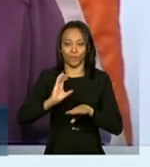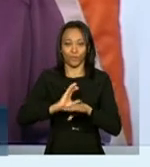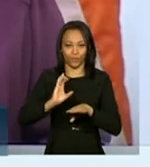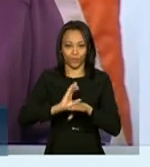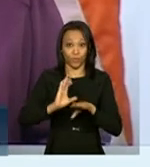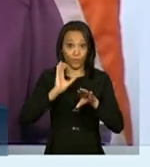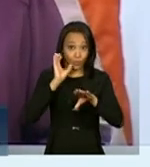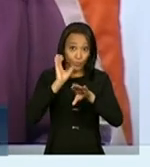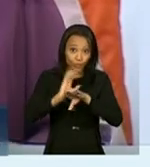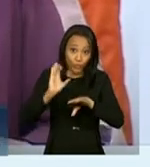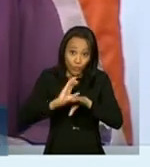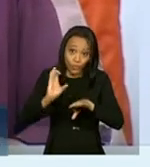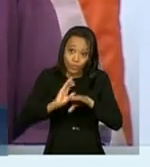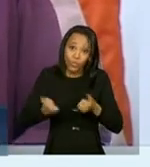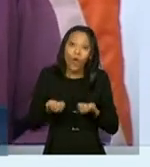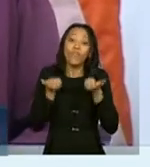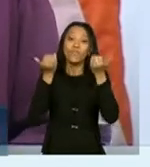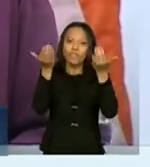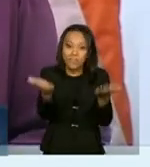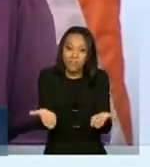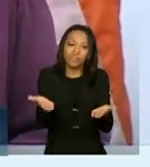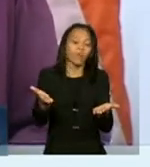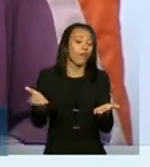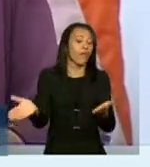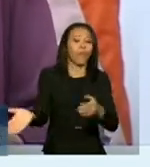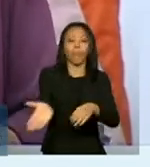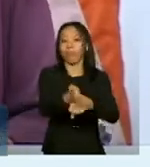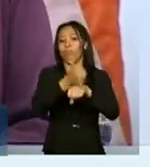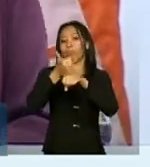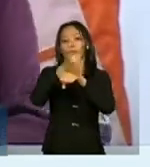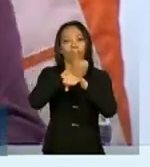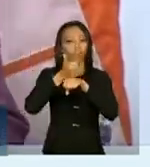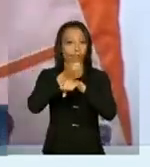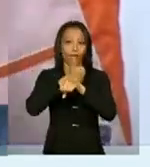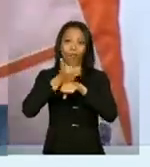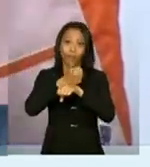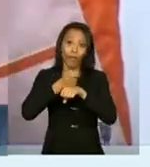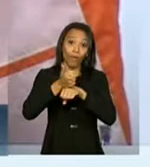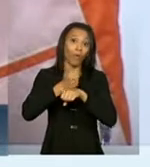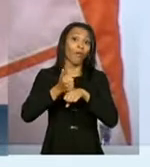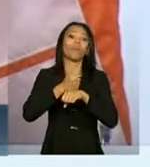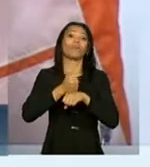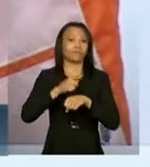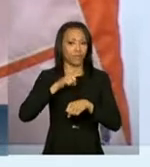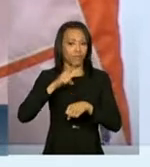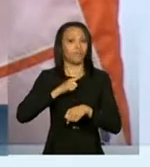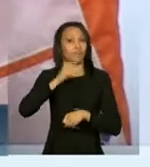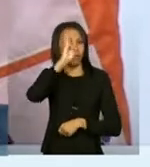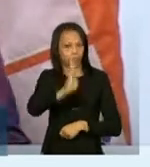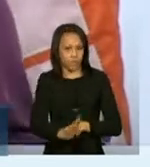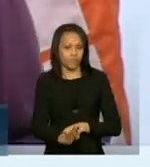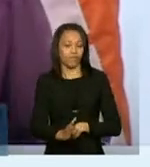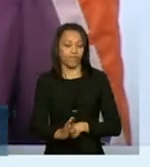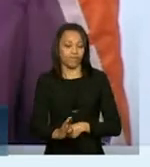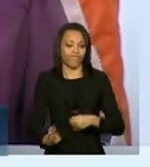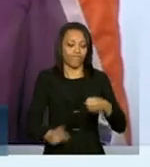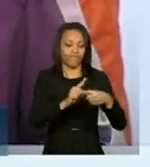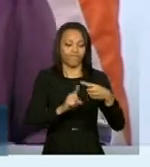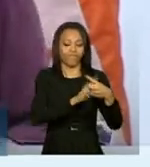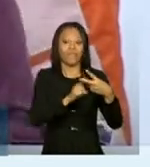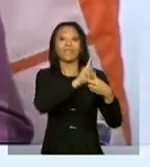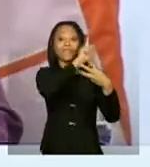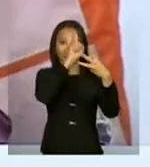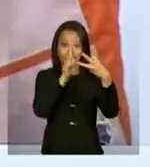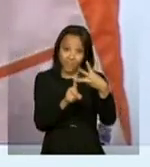Os cursos dados são o que há de melhor disponível no Brasil. E terceiro,